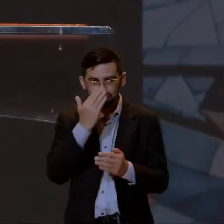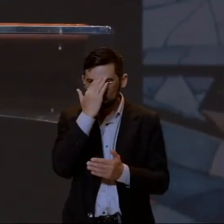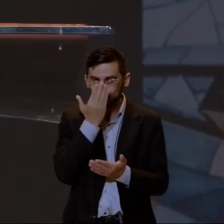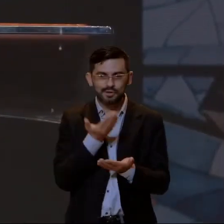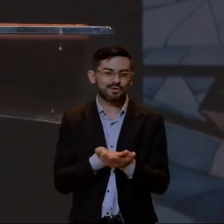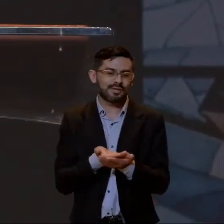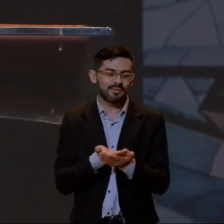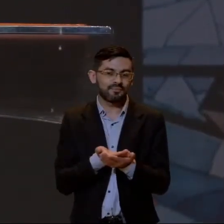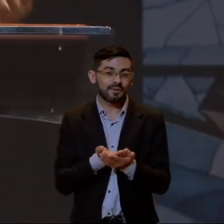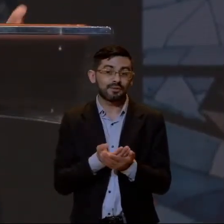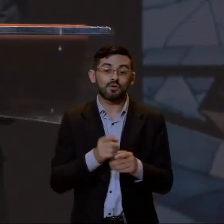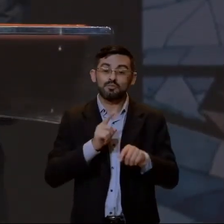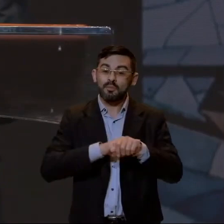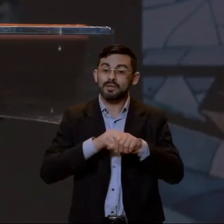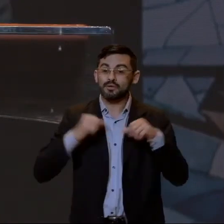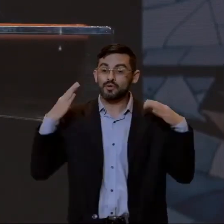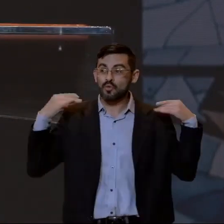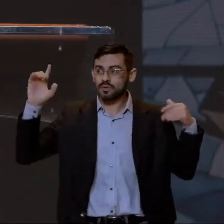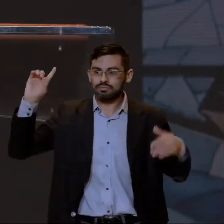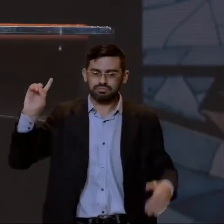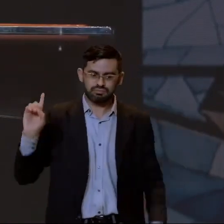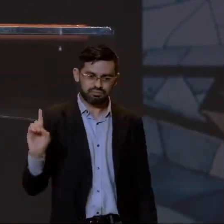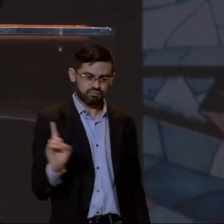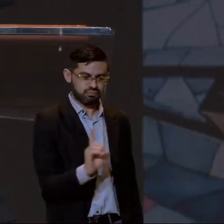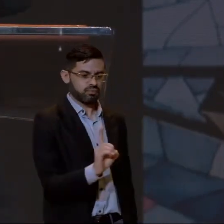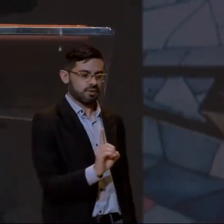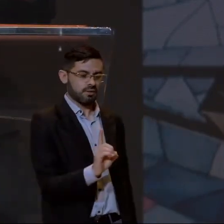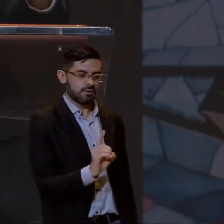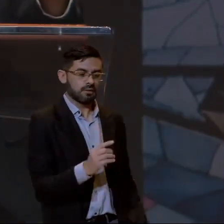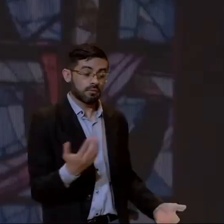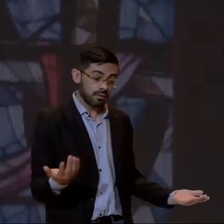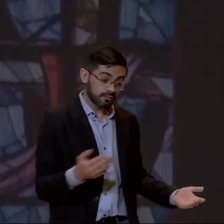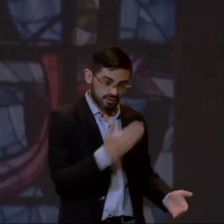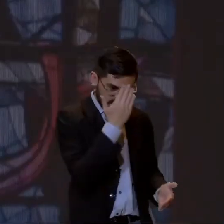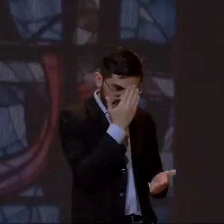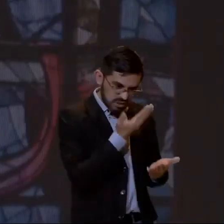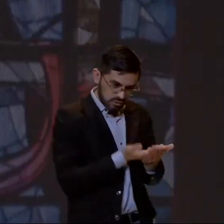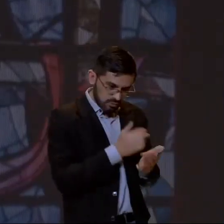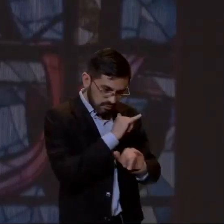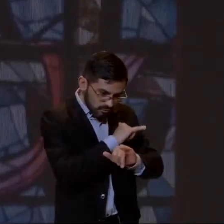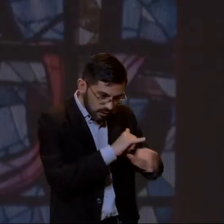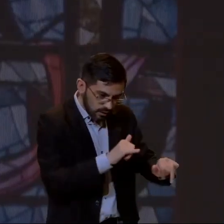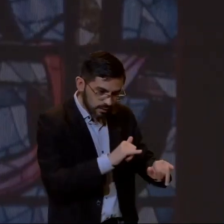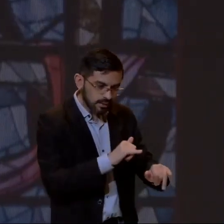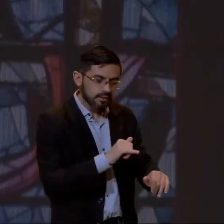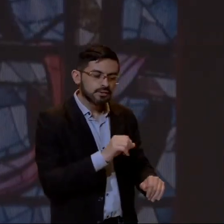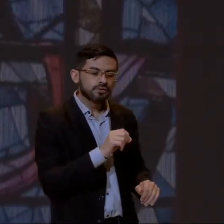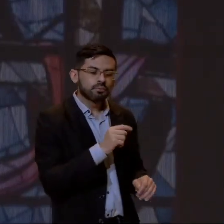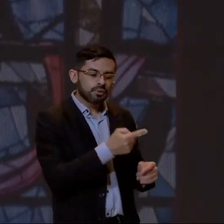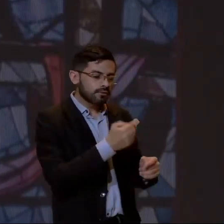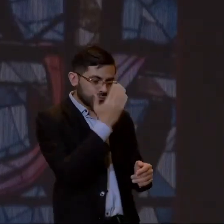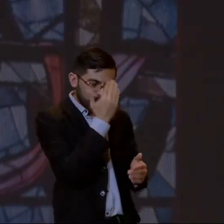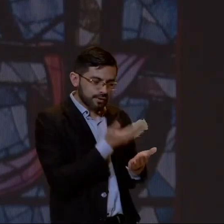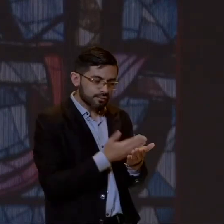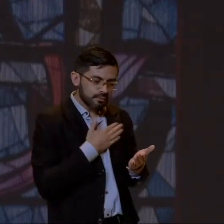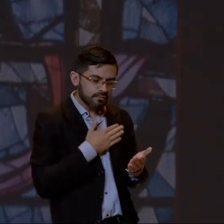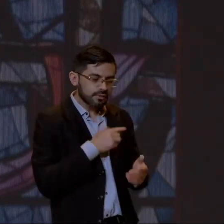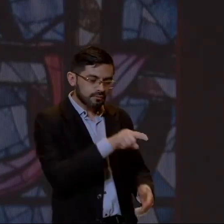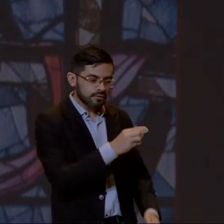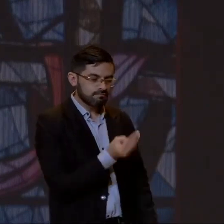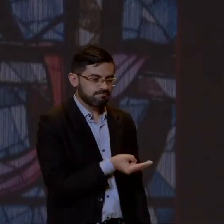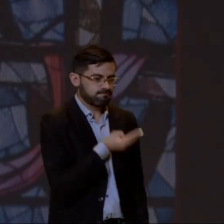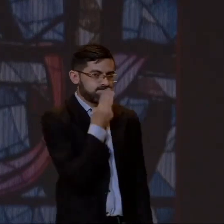E quando o anjo aparece e diz, ele diz: olha, eu vou deixar uma marca para você, só por causa da tua